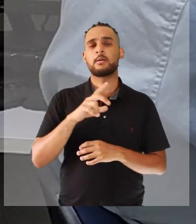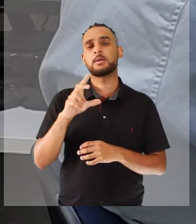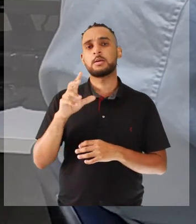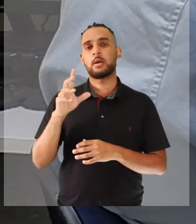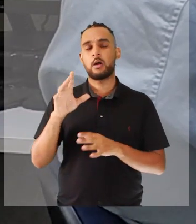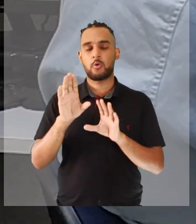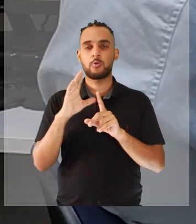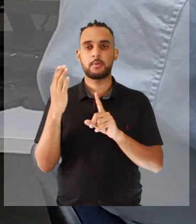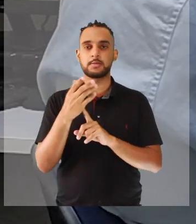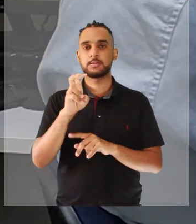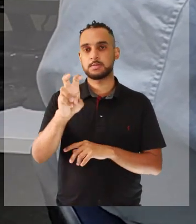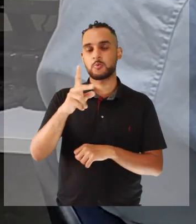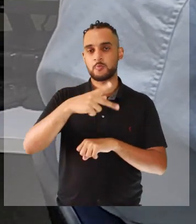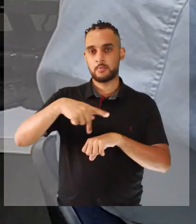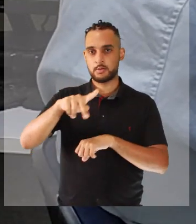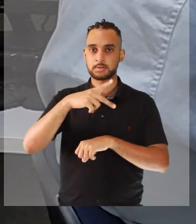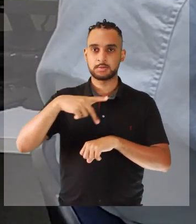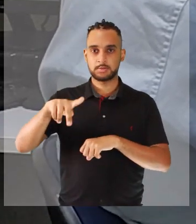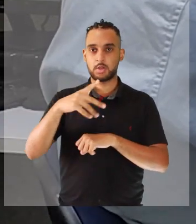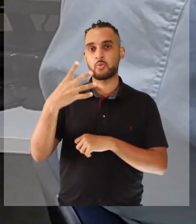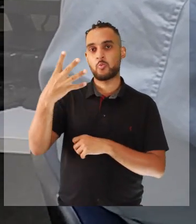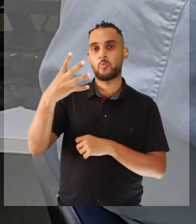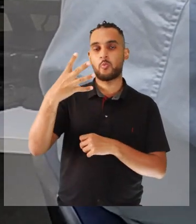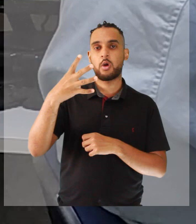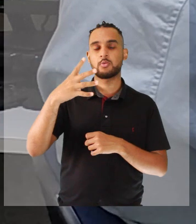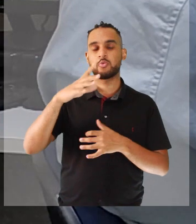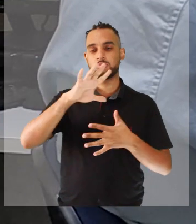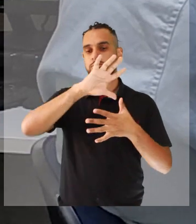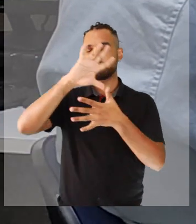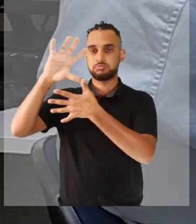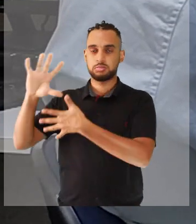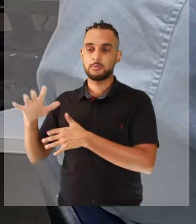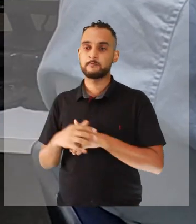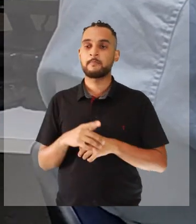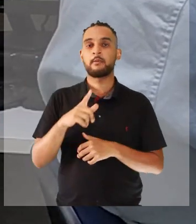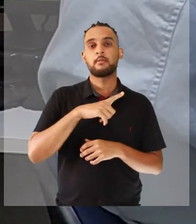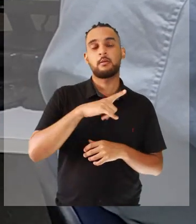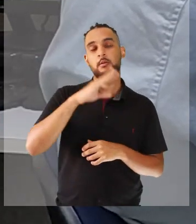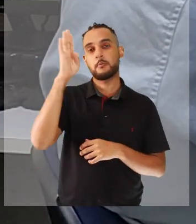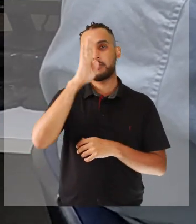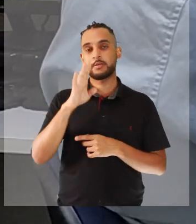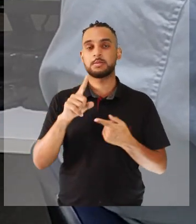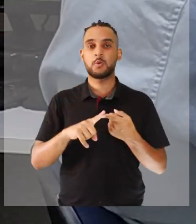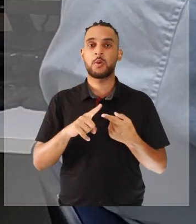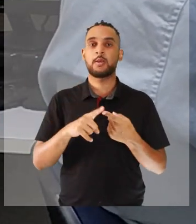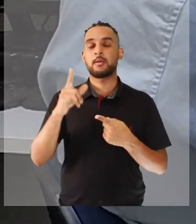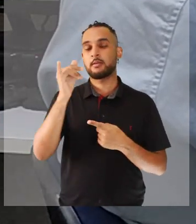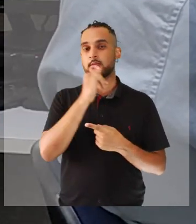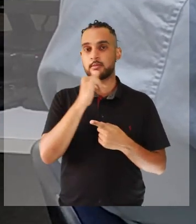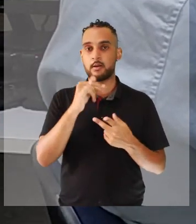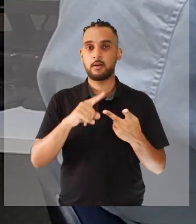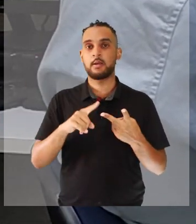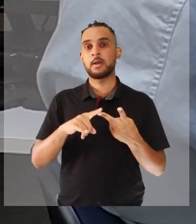nós estamos presentes em 5 países. Em 4 continentes do mundo, no Brasil, na Itália,